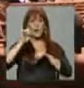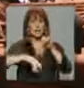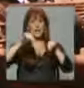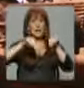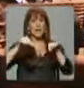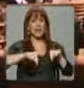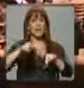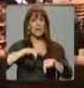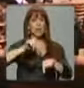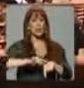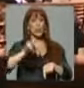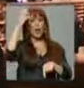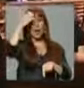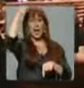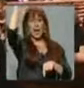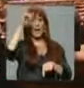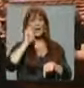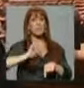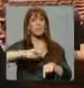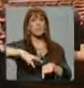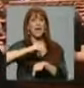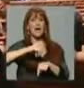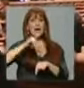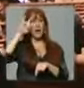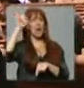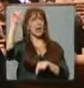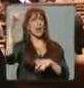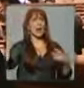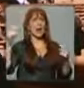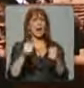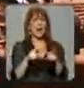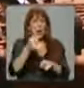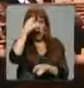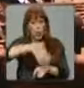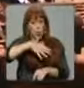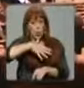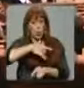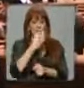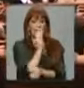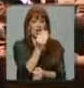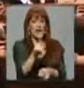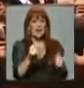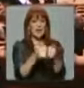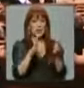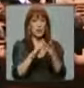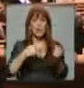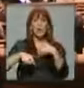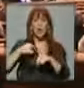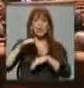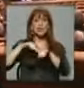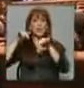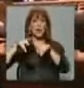uma reina Maria. Muy imaginario todo, muy, es como un cuento para niños y para nosotros pues hacerlo en